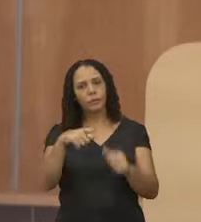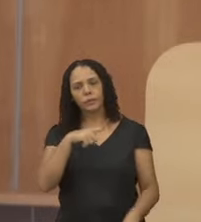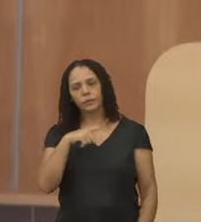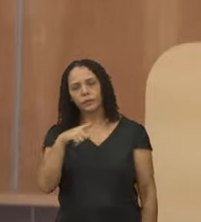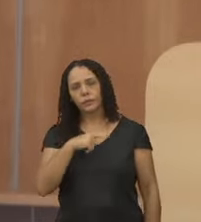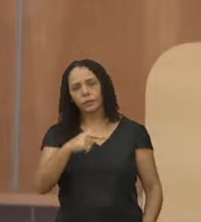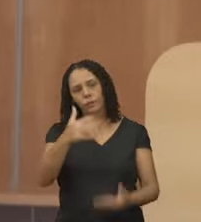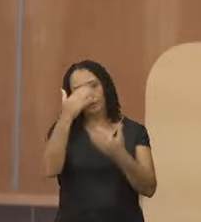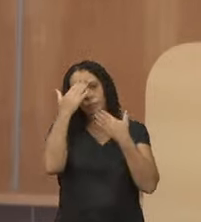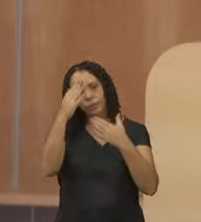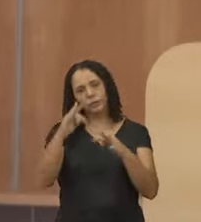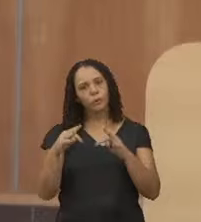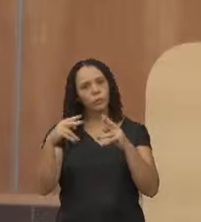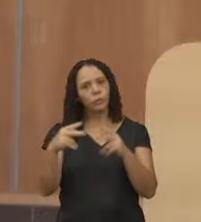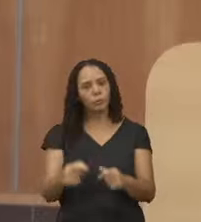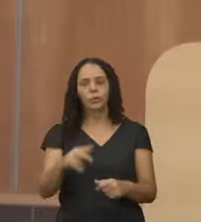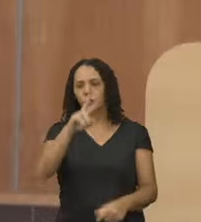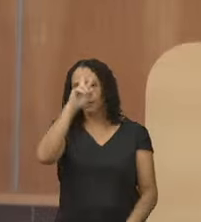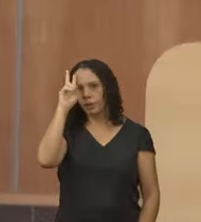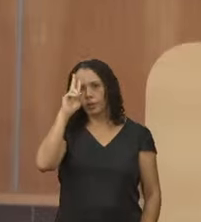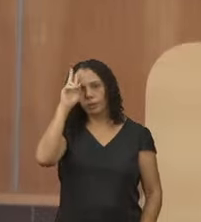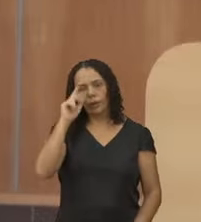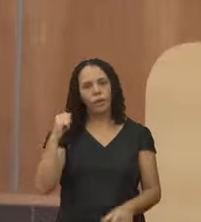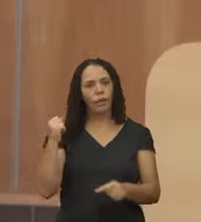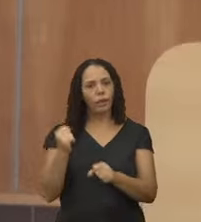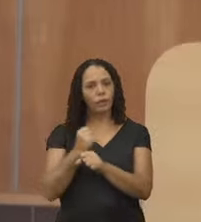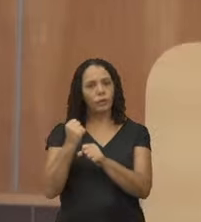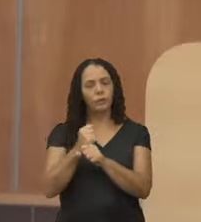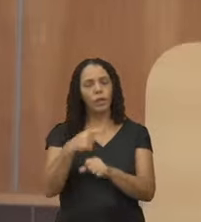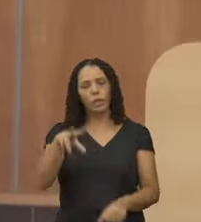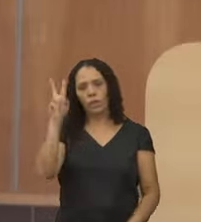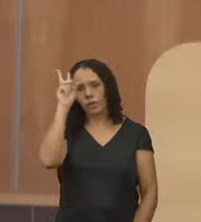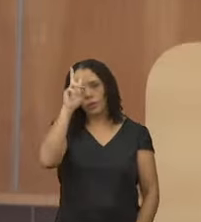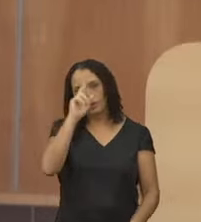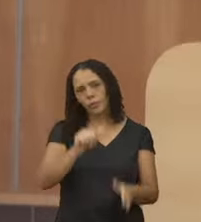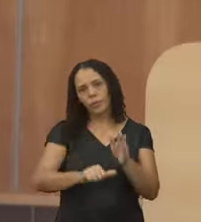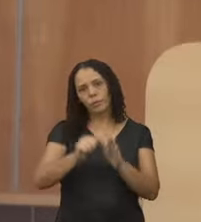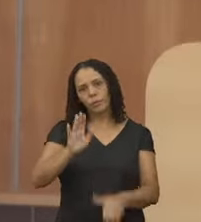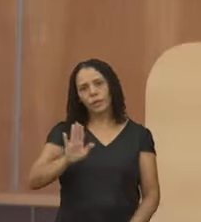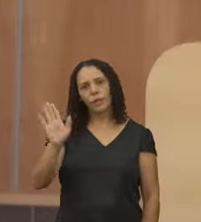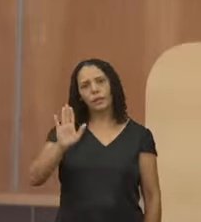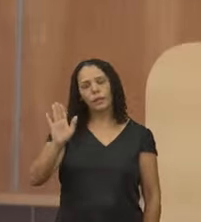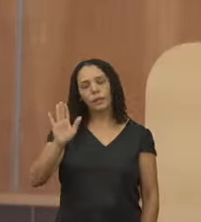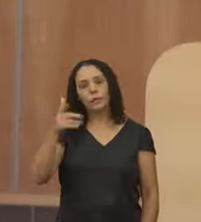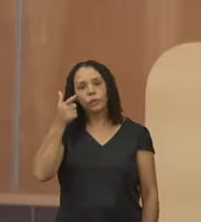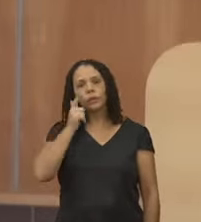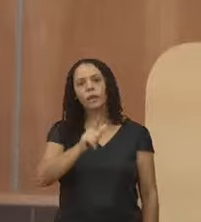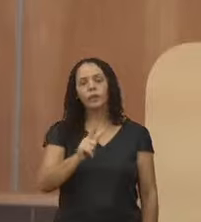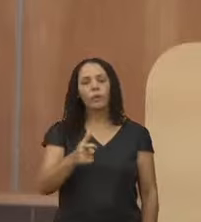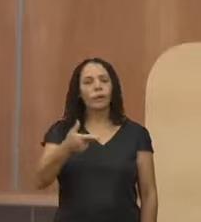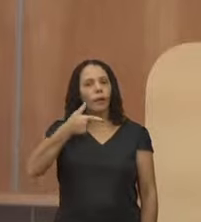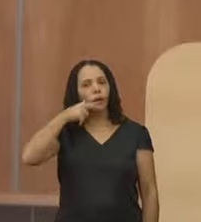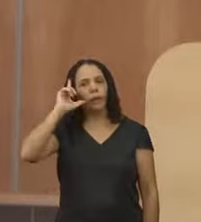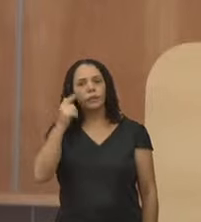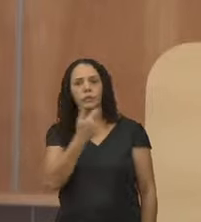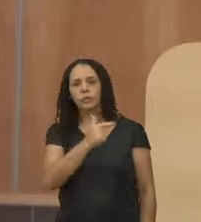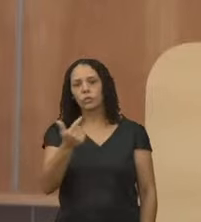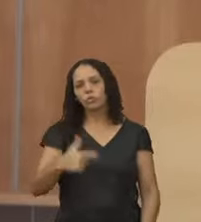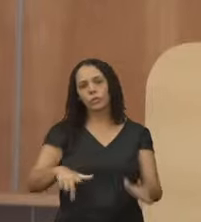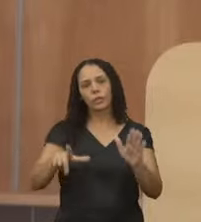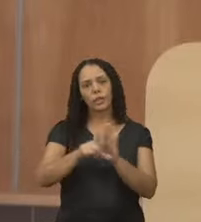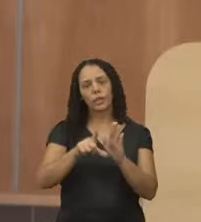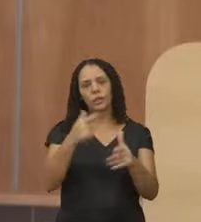que, né, o legado que você deixou. Né? Eu lembro que quando você ganhou a primeira eleição, essas leis que existem hoje, nem se discutia aqui nessa cidade problema